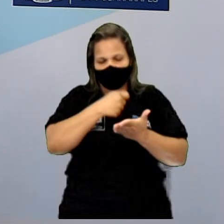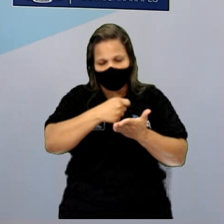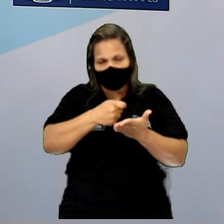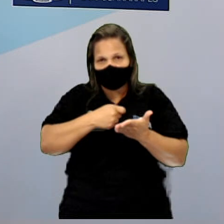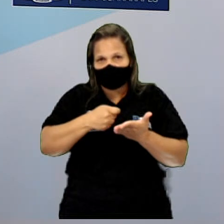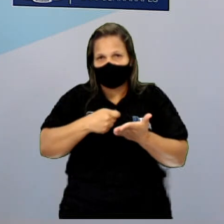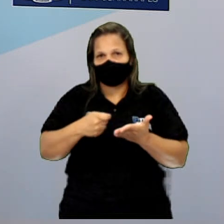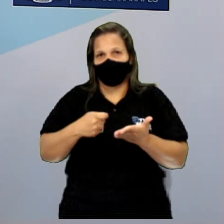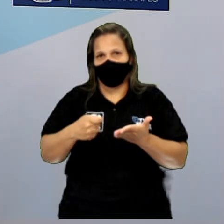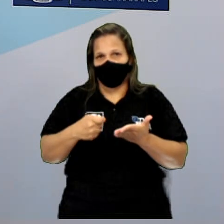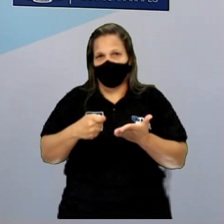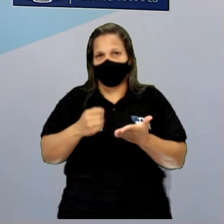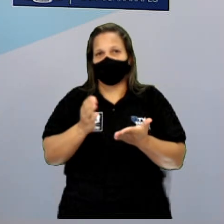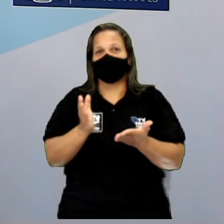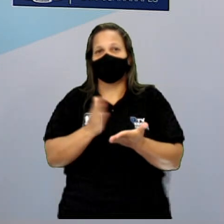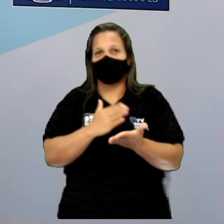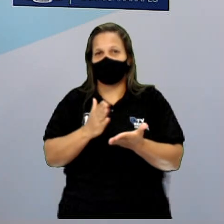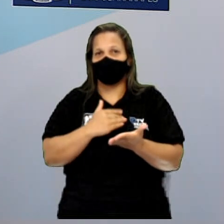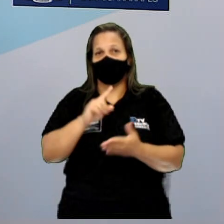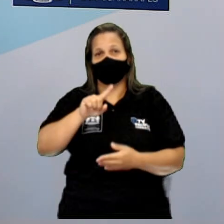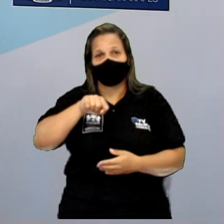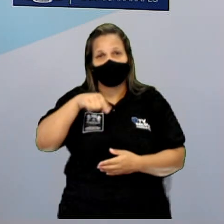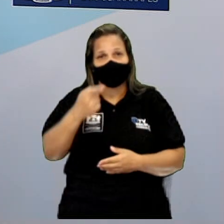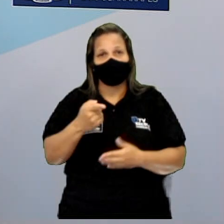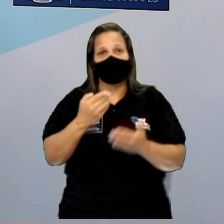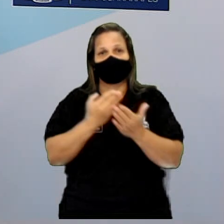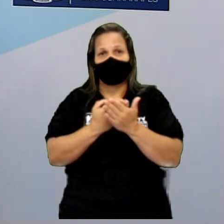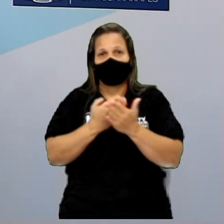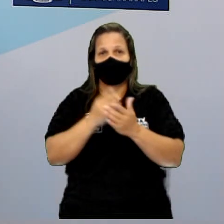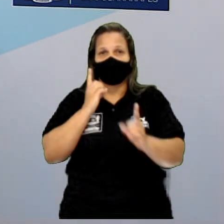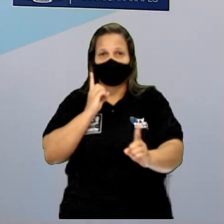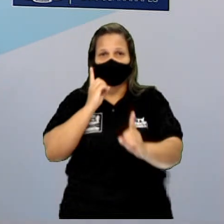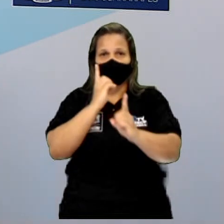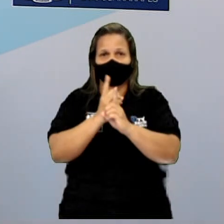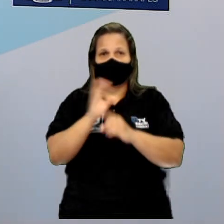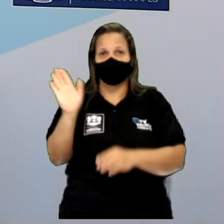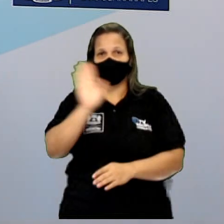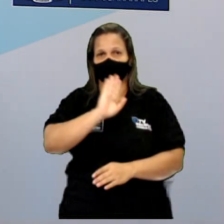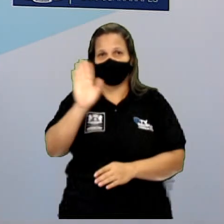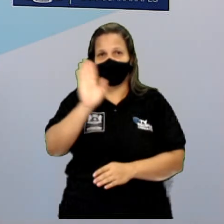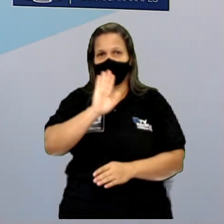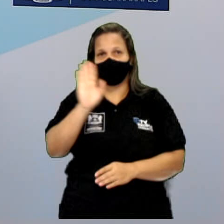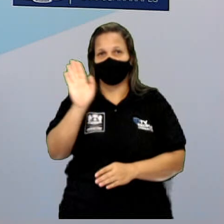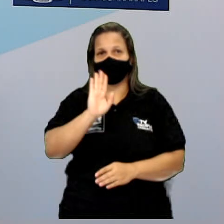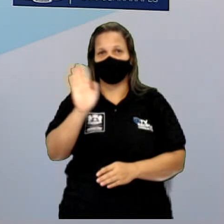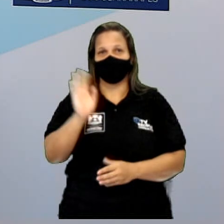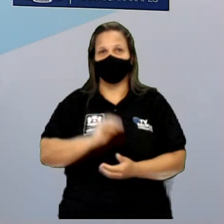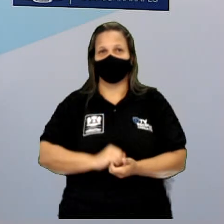desafio e na próxima aula a gente se encontra, tá ok? Tchau e até mais.